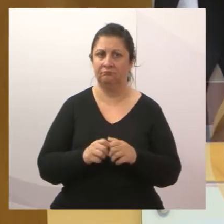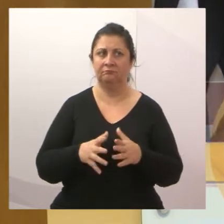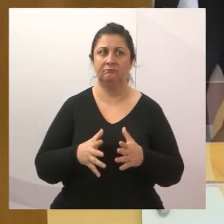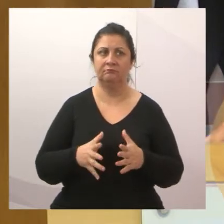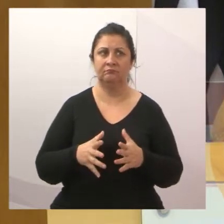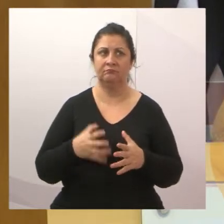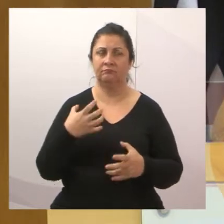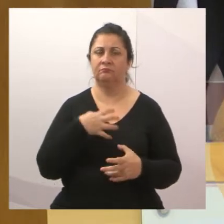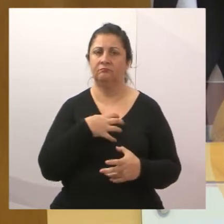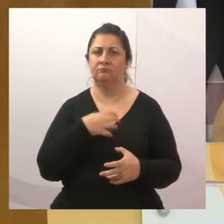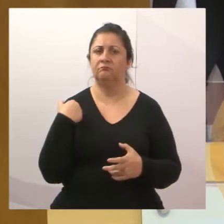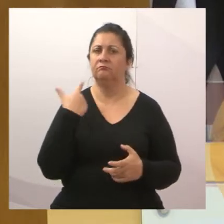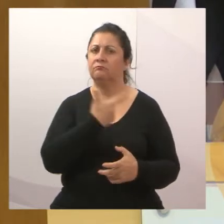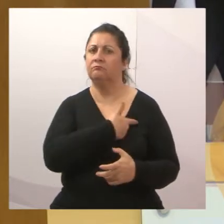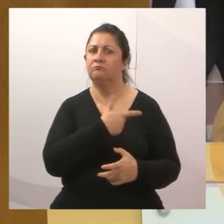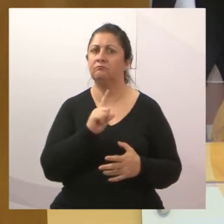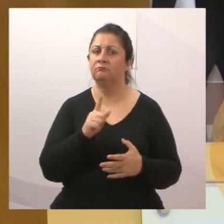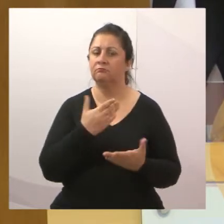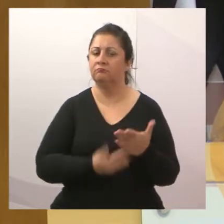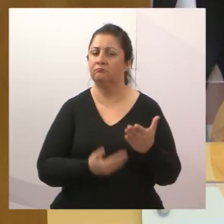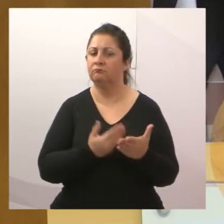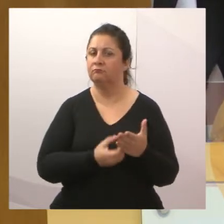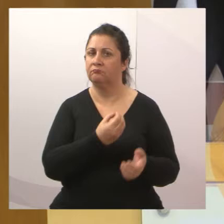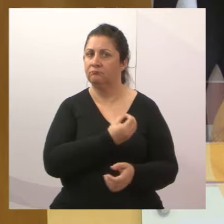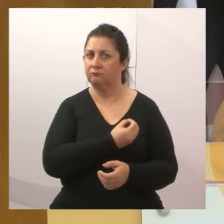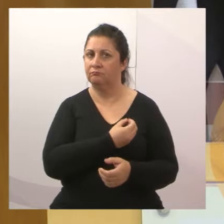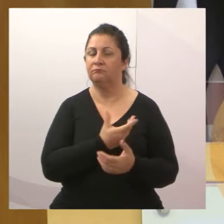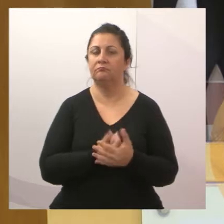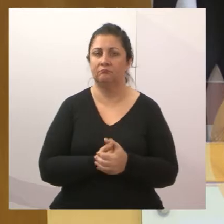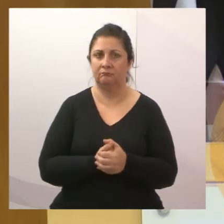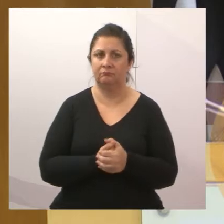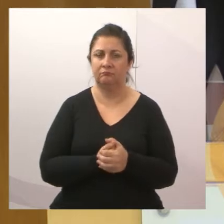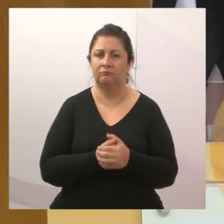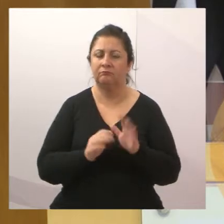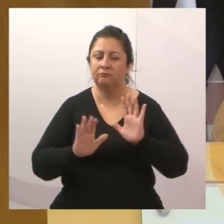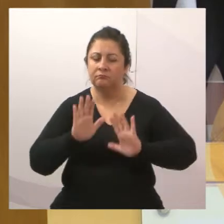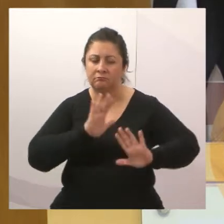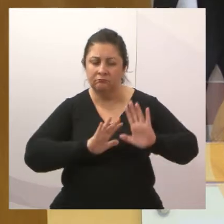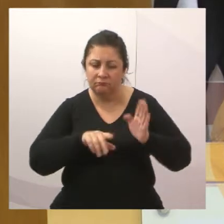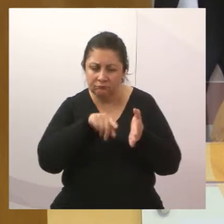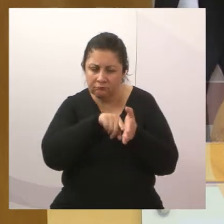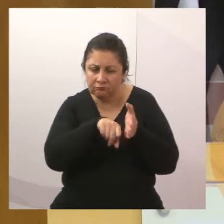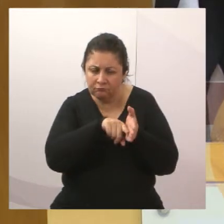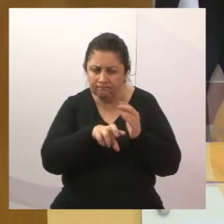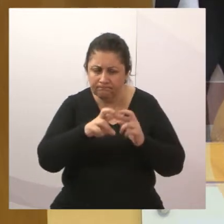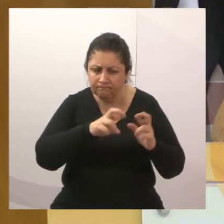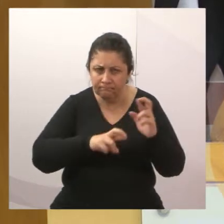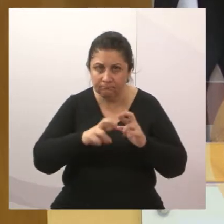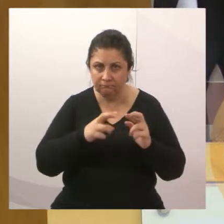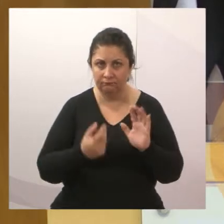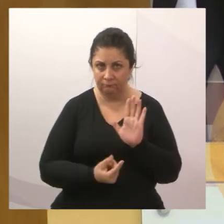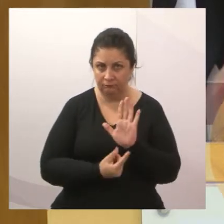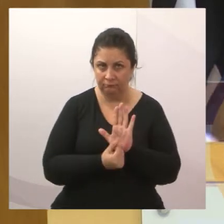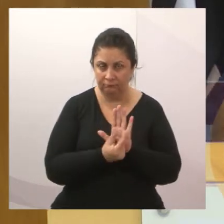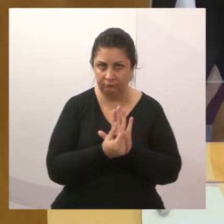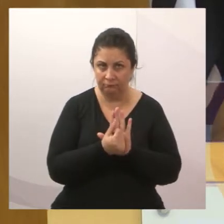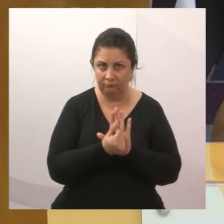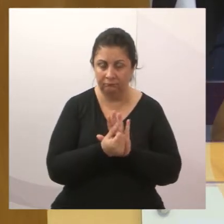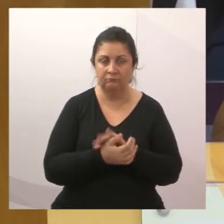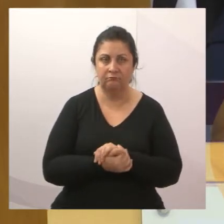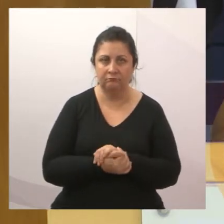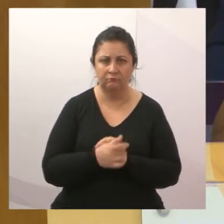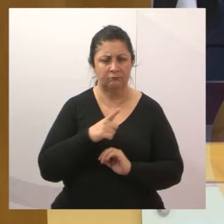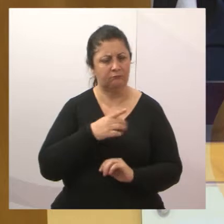modo que a gente não se perca nos números. Eu tive cuidado de analisar esse orçamento e